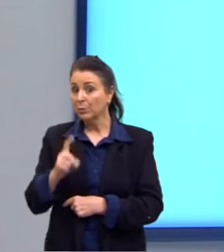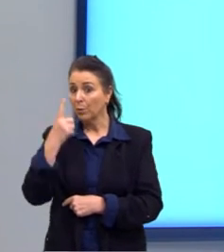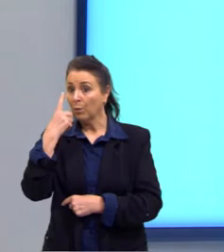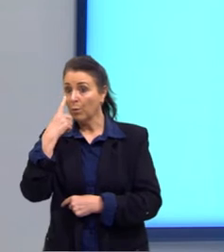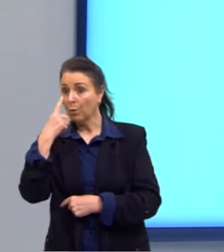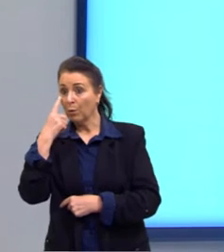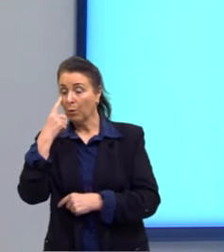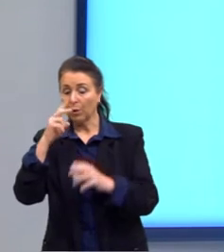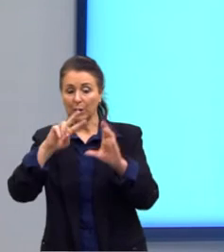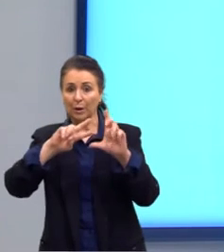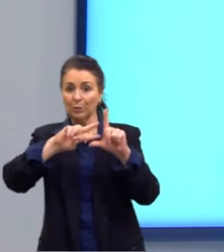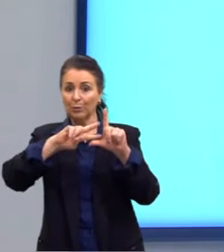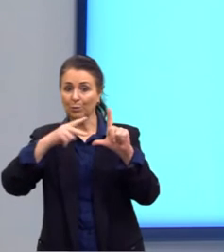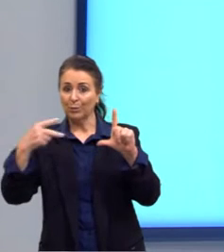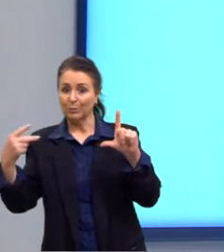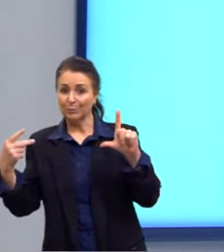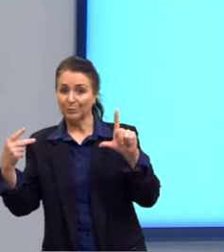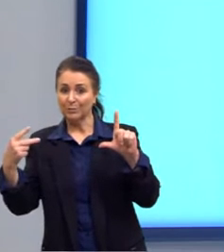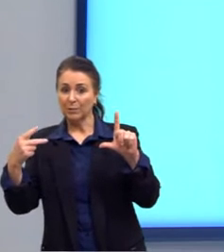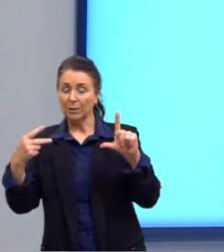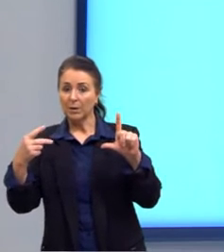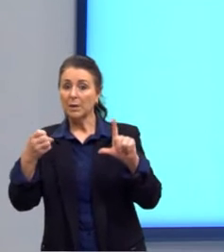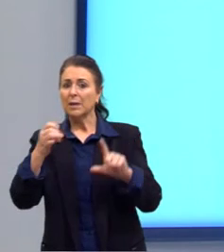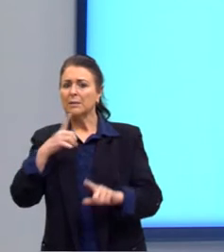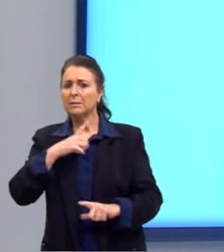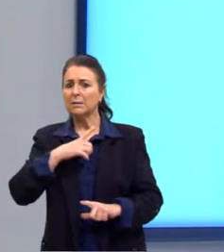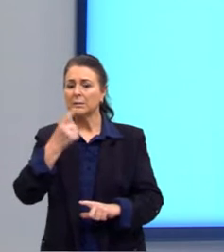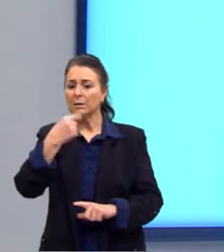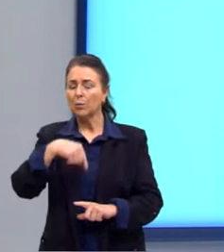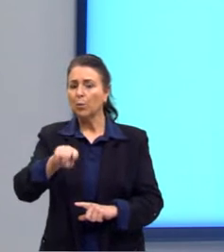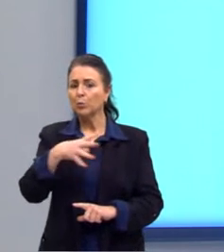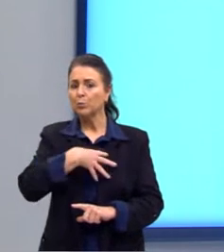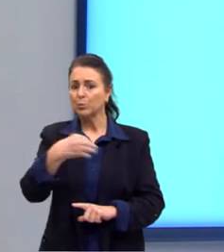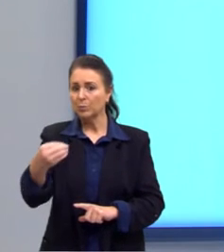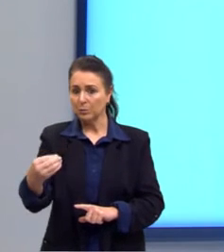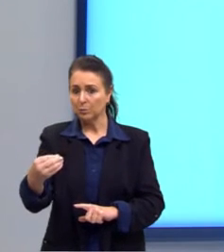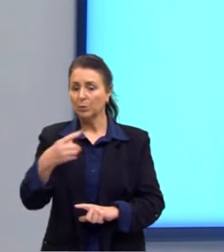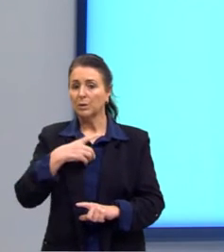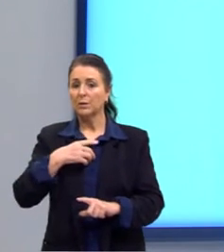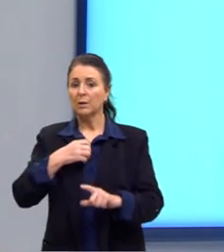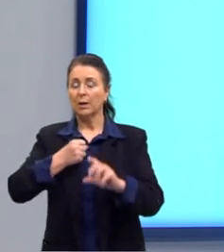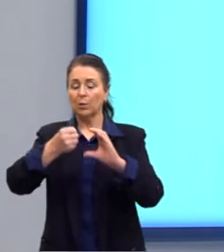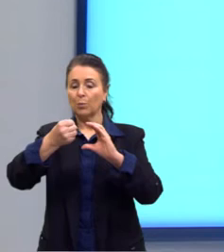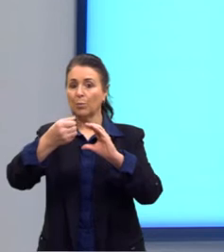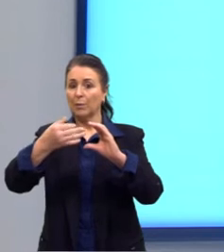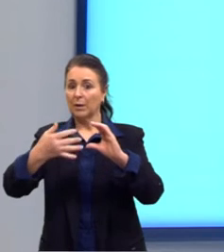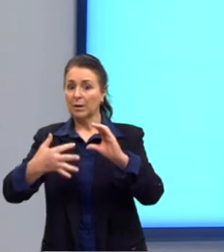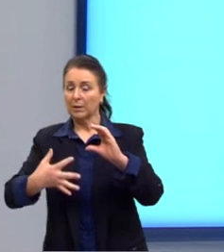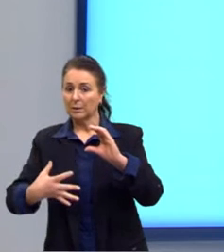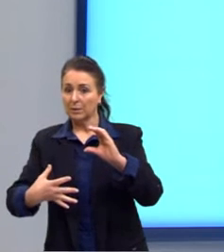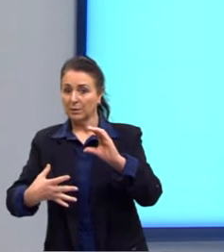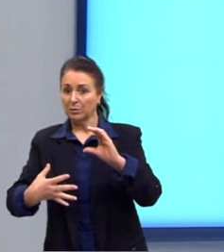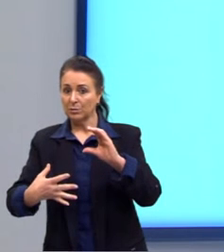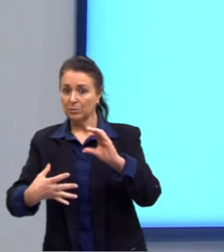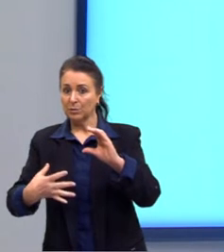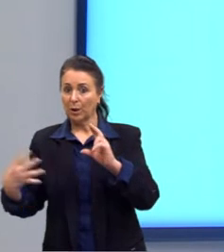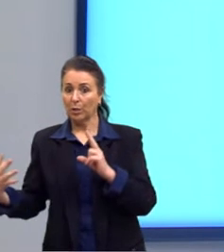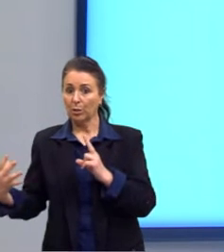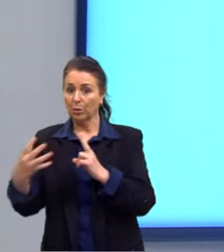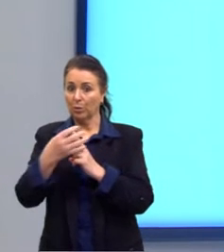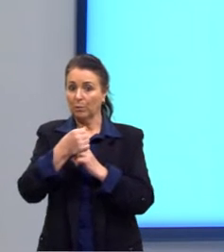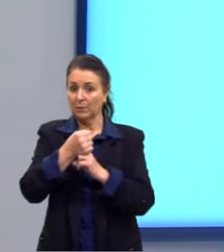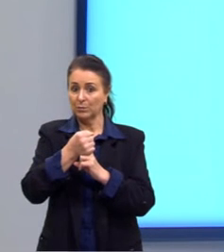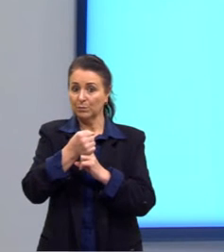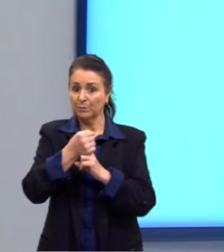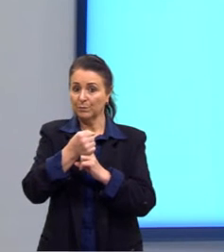no caso que eles possuem outros filhos com a característica dominante com a característica deles né então